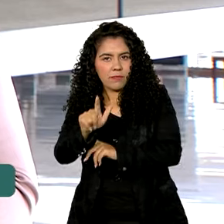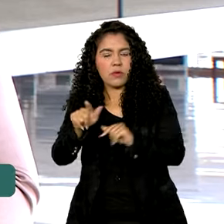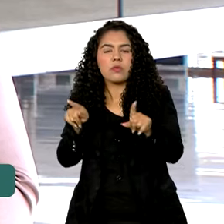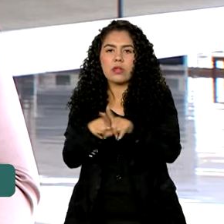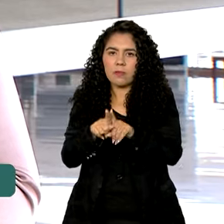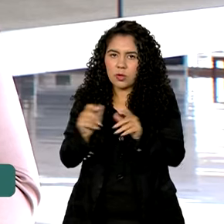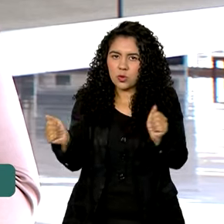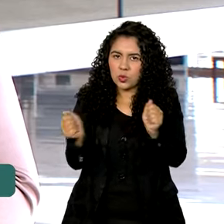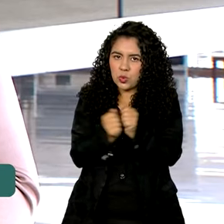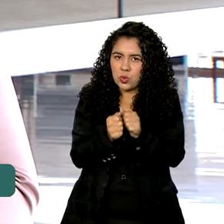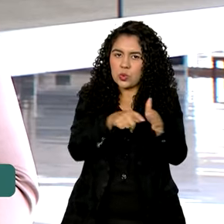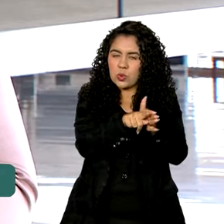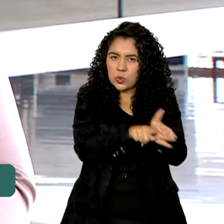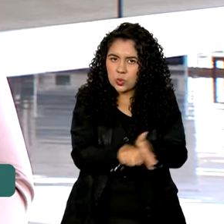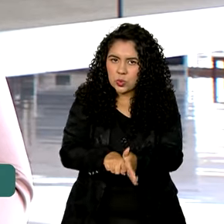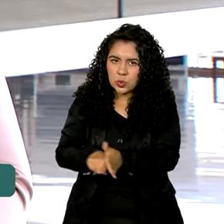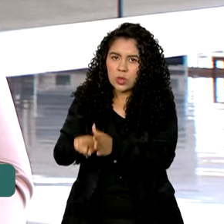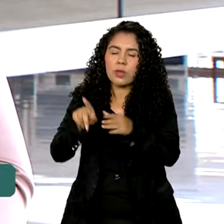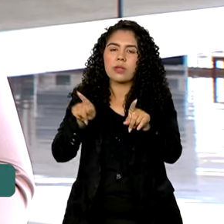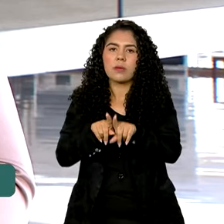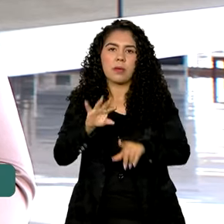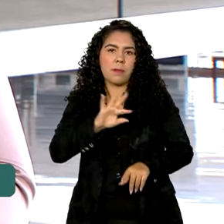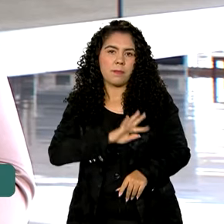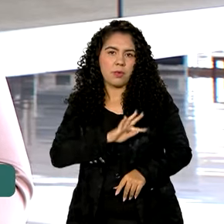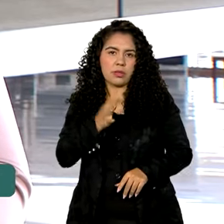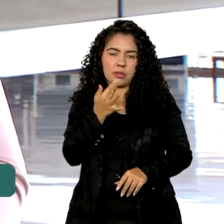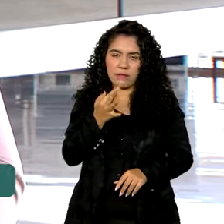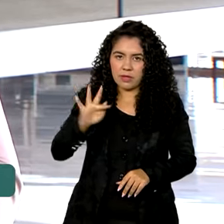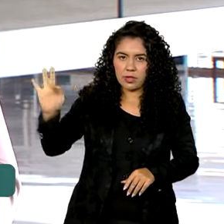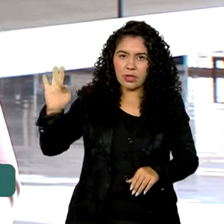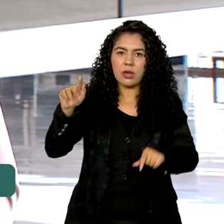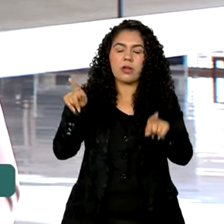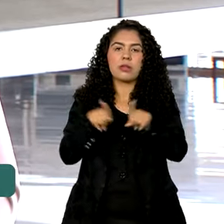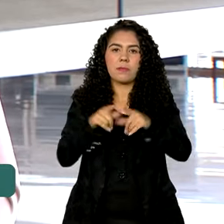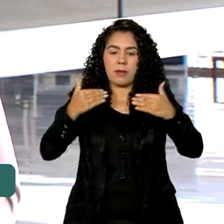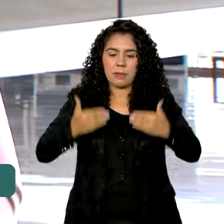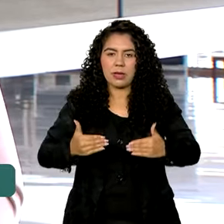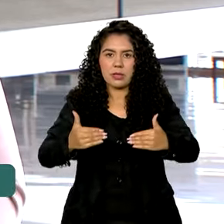acidente da polícia federal e também do Ministério dos portos e aeroportos e da ANAC